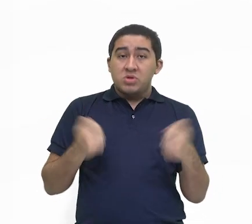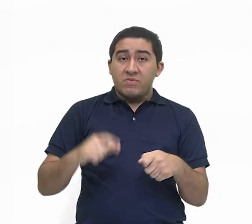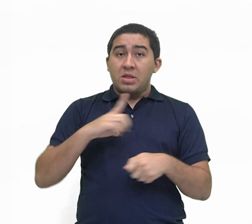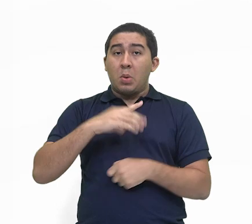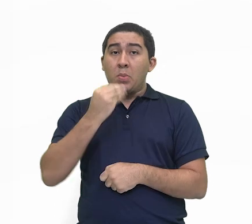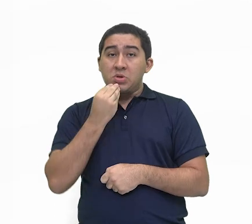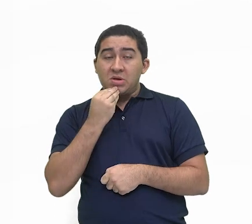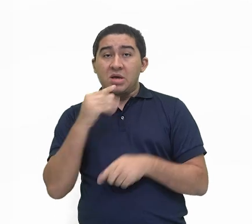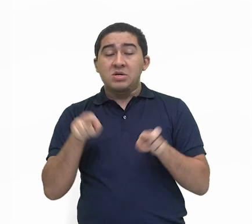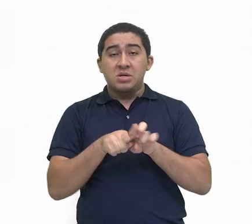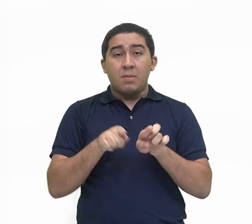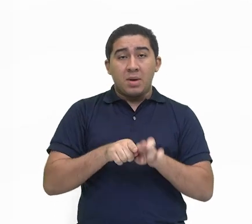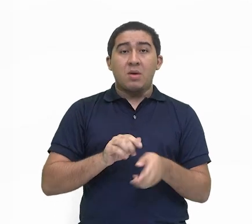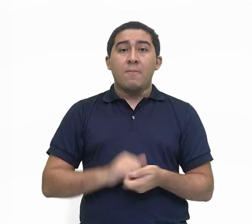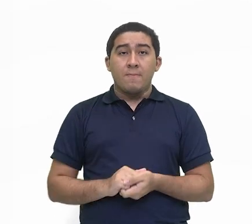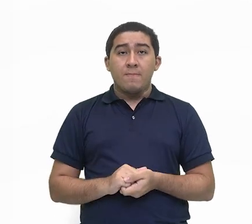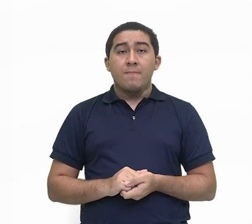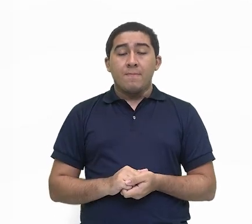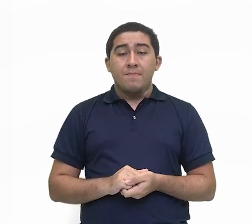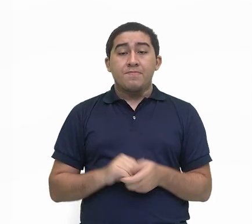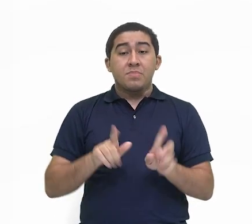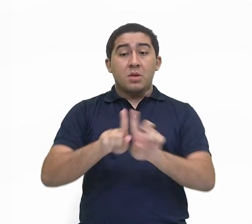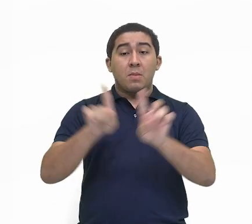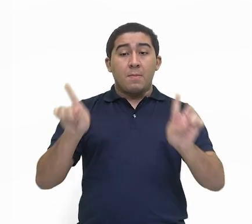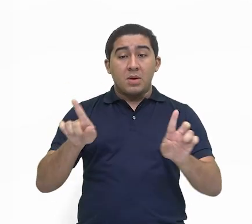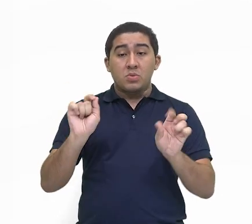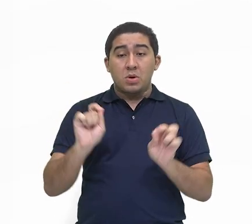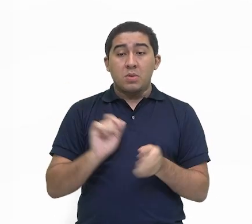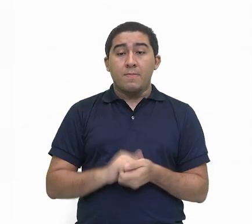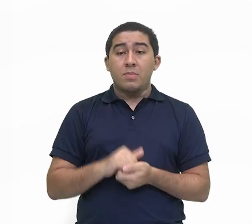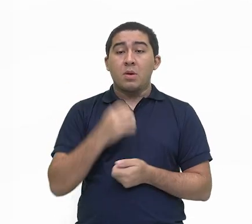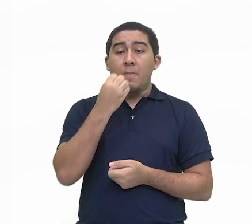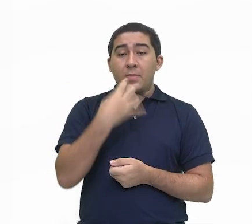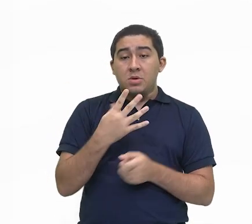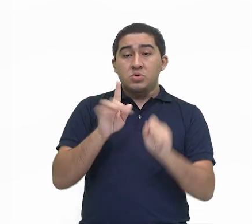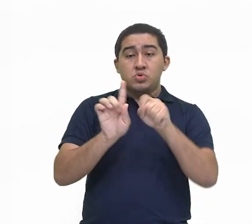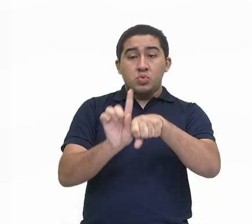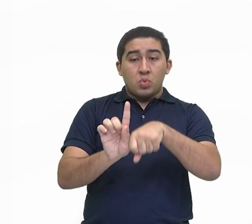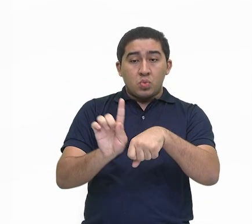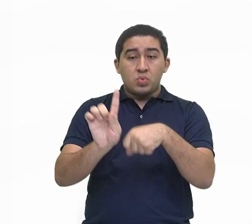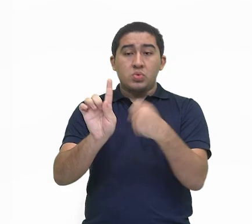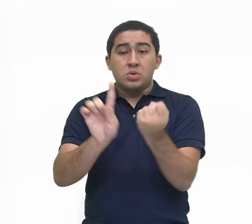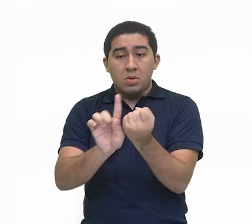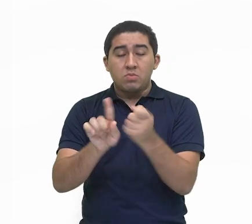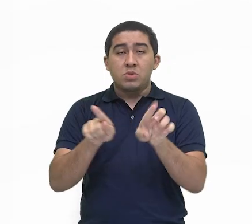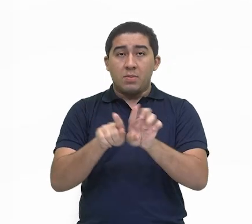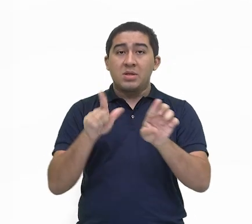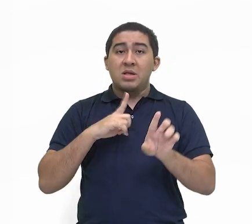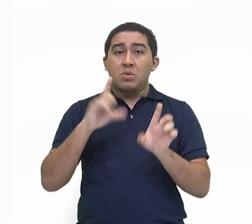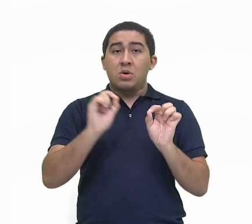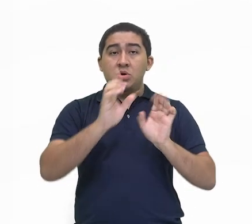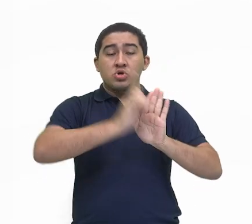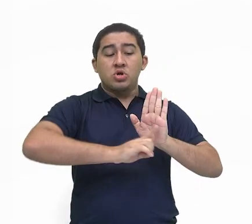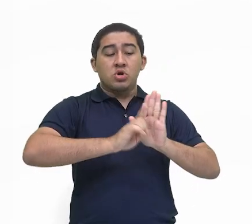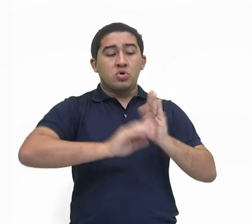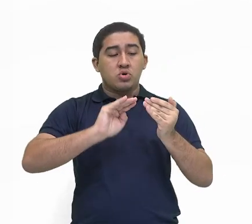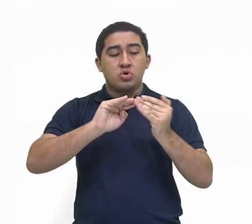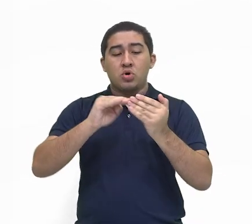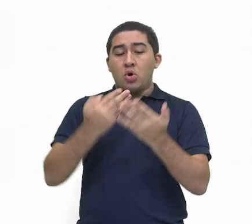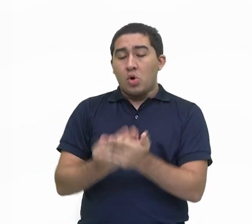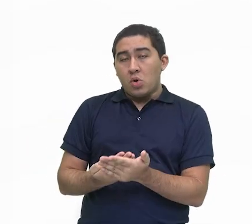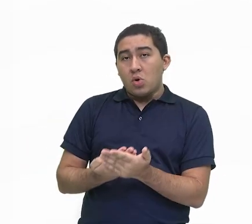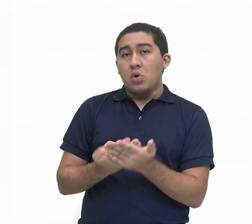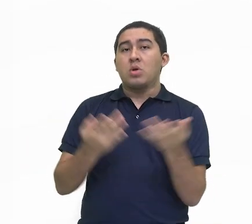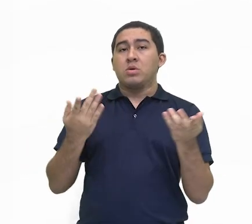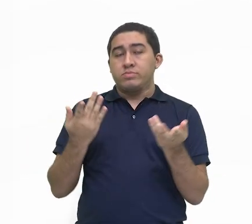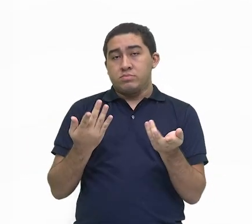sua geladeira, seu fogão, né? Mas também aos bens sociais. Ter direito também à escola para os seus filhos,